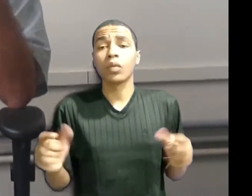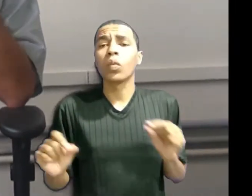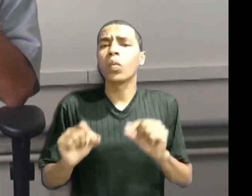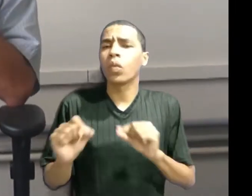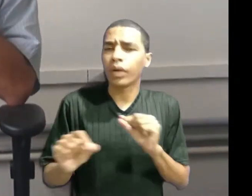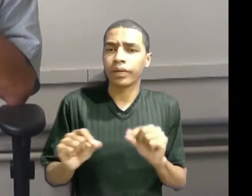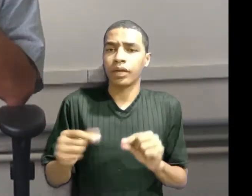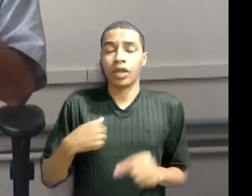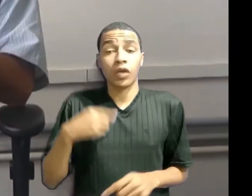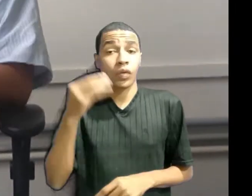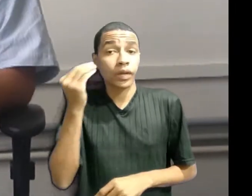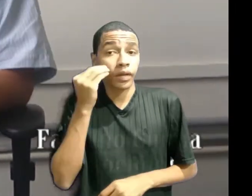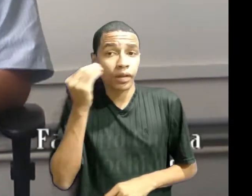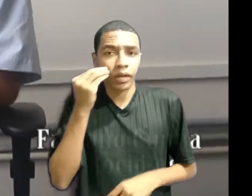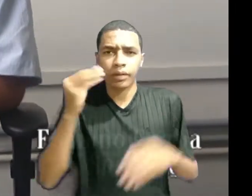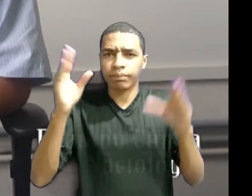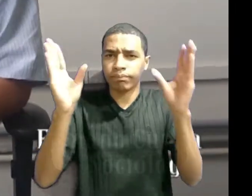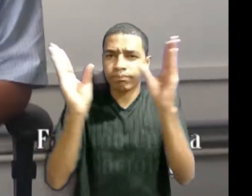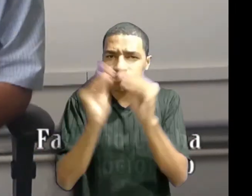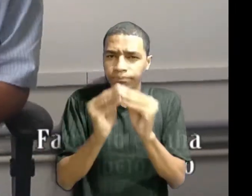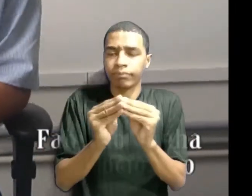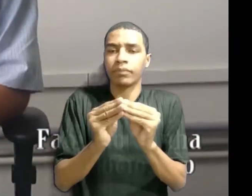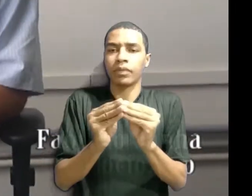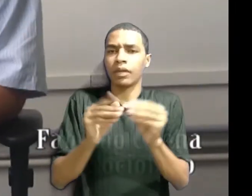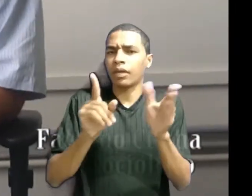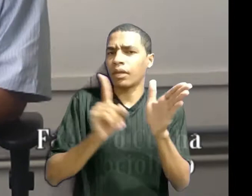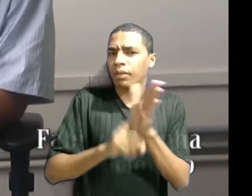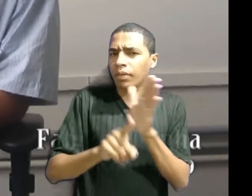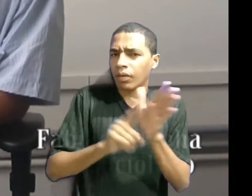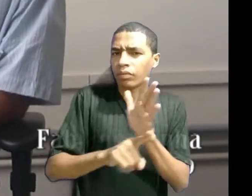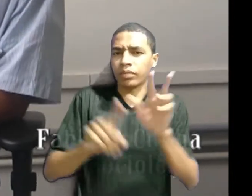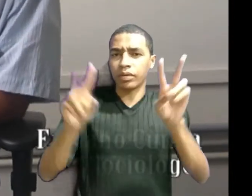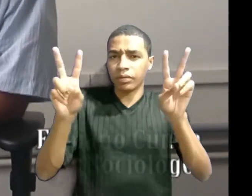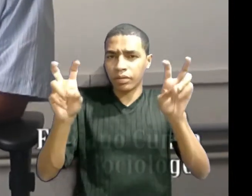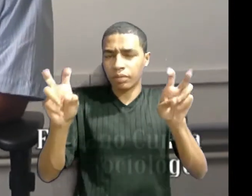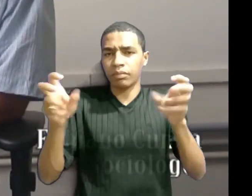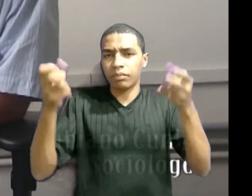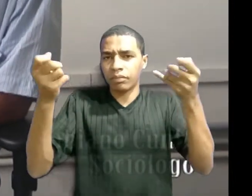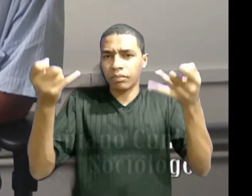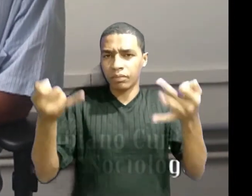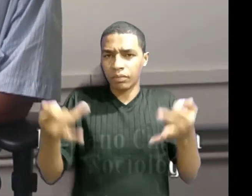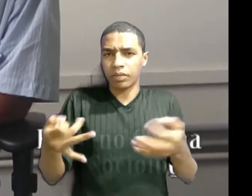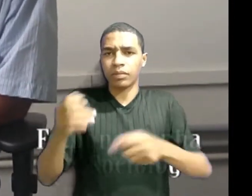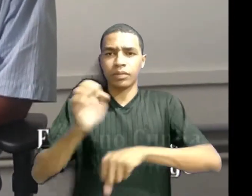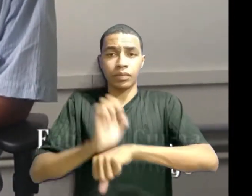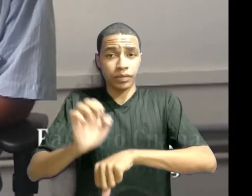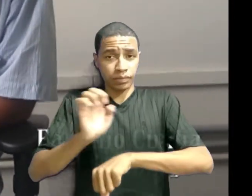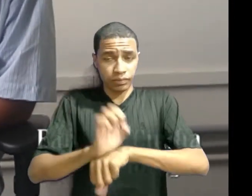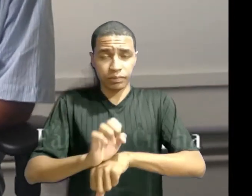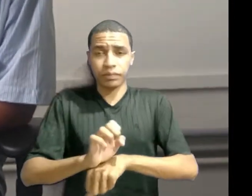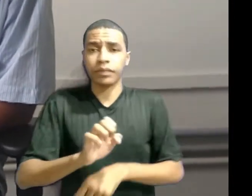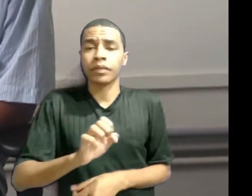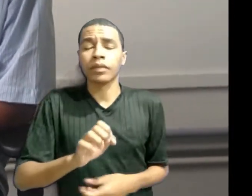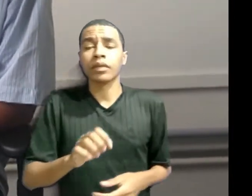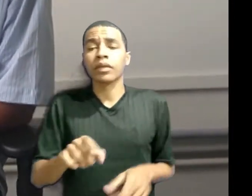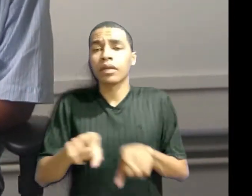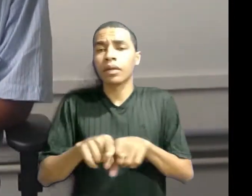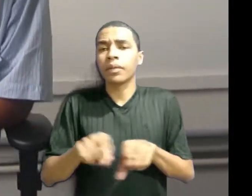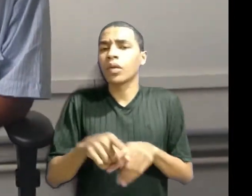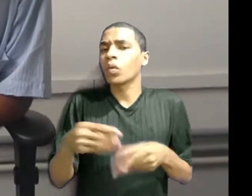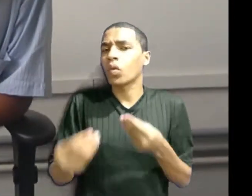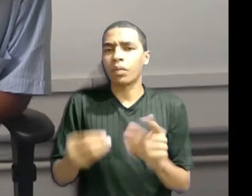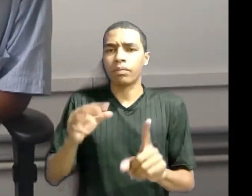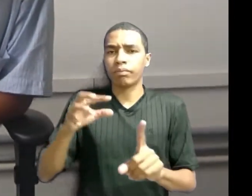e eu vou tentar sintetizar as questões relativas ao Estado e